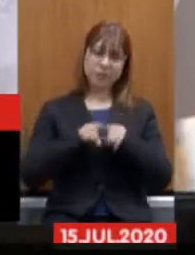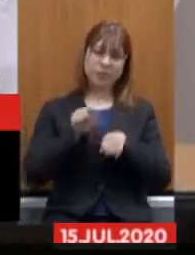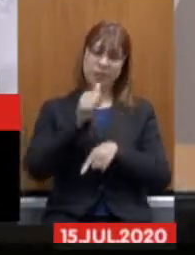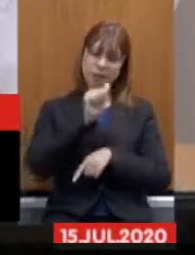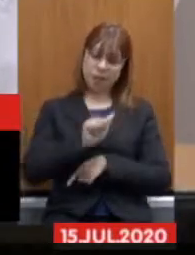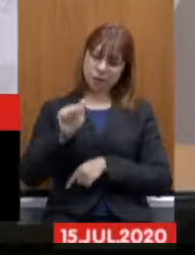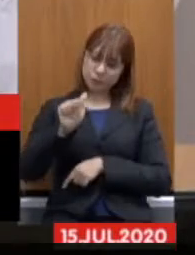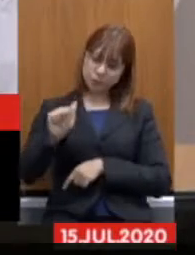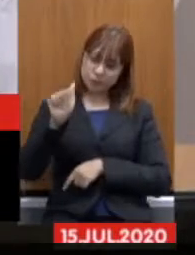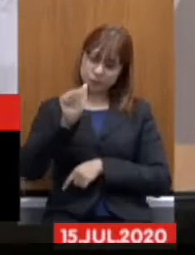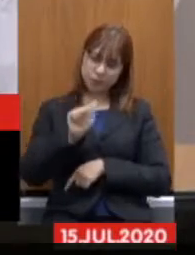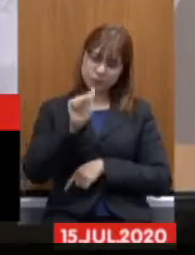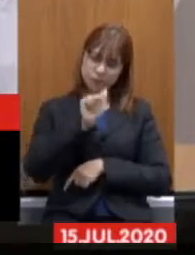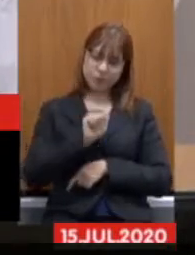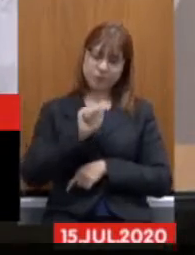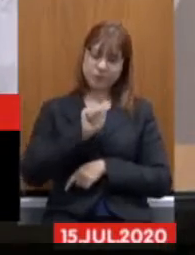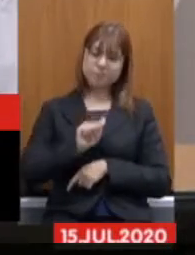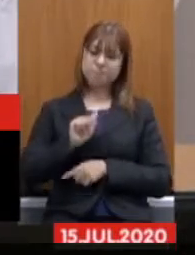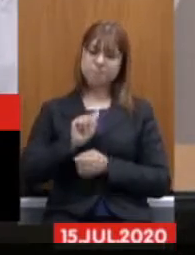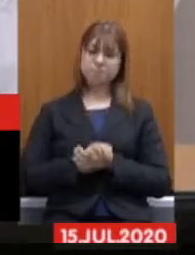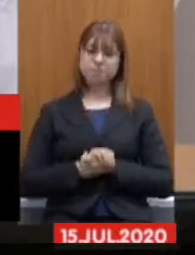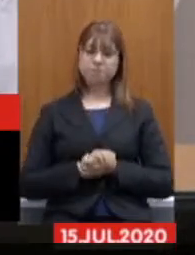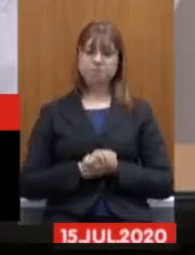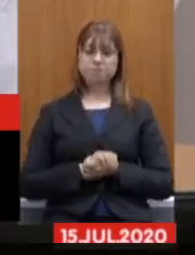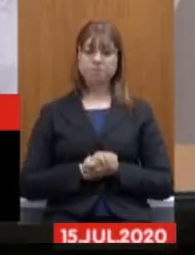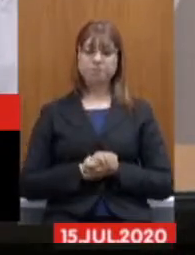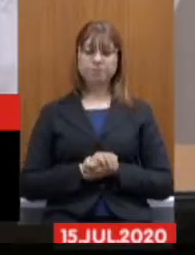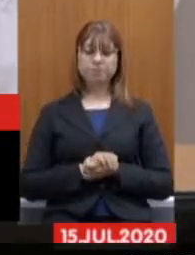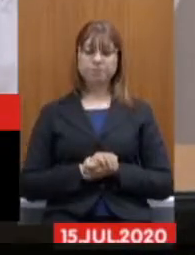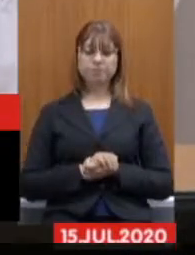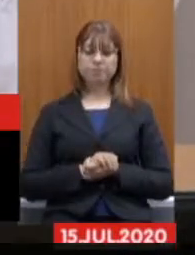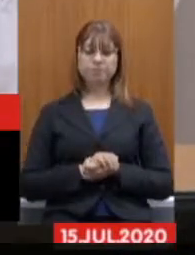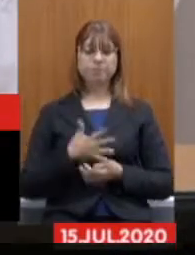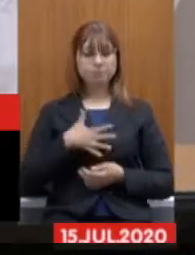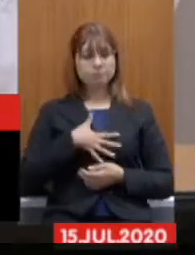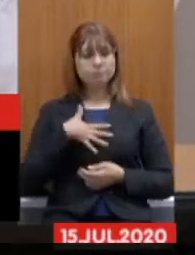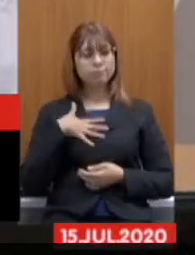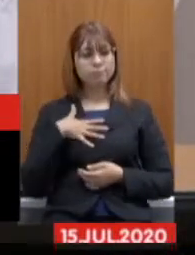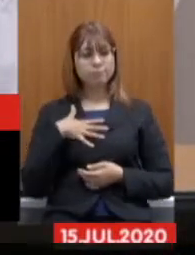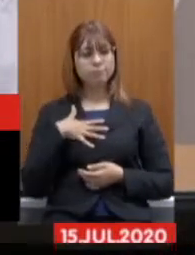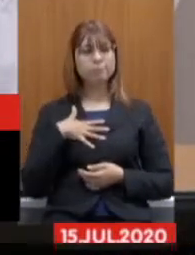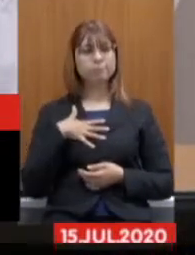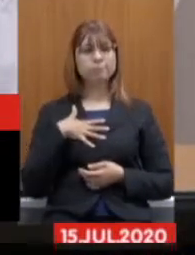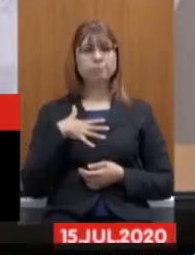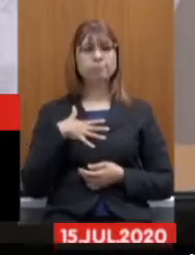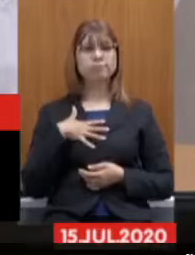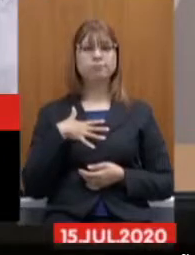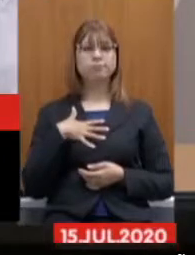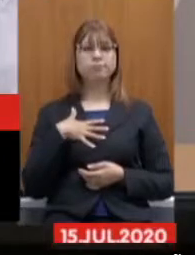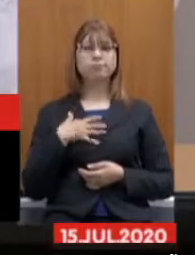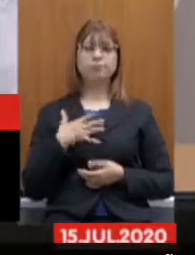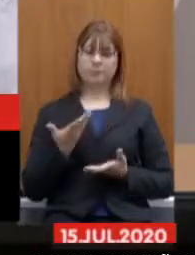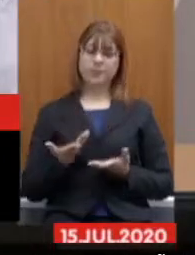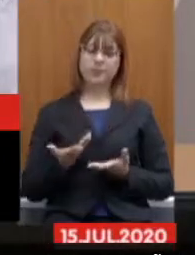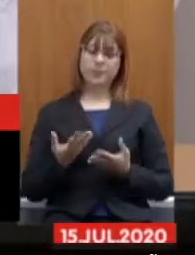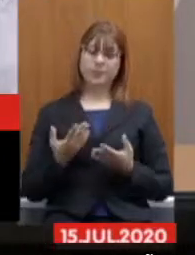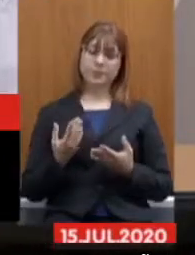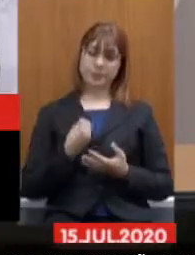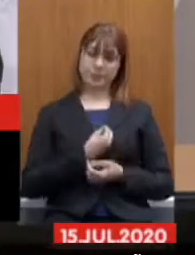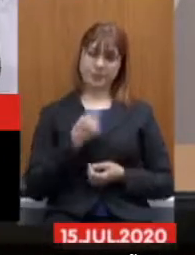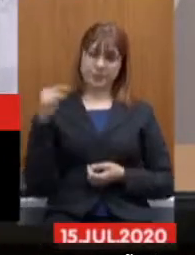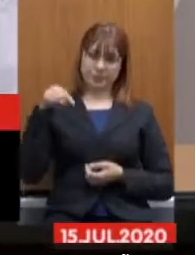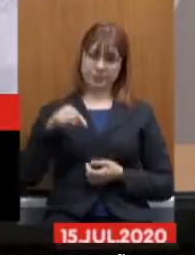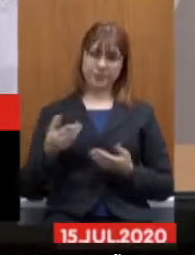associações dizer da satisfação da participação presidente cristiano nessa nessa sertão